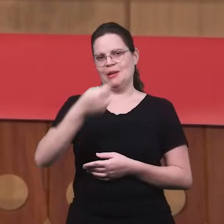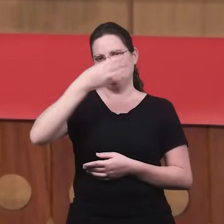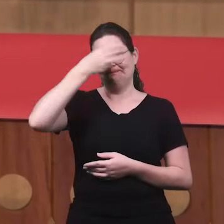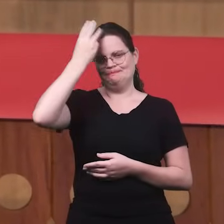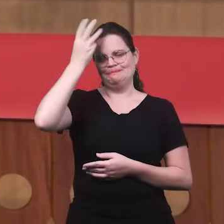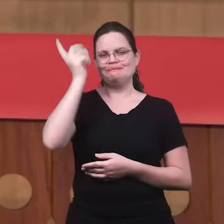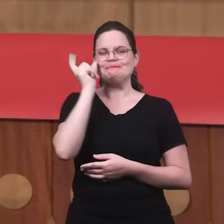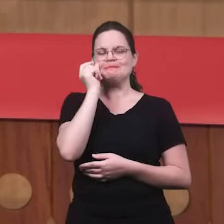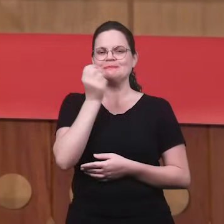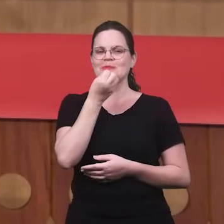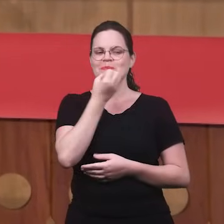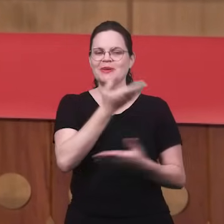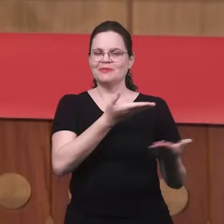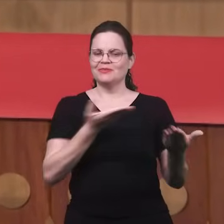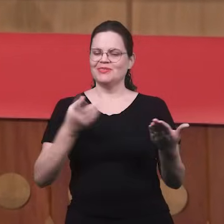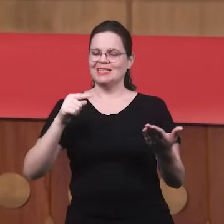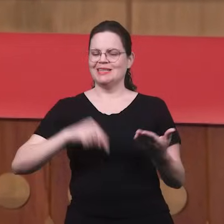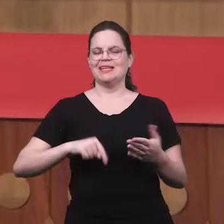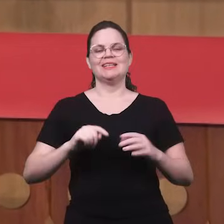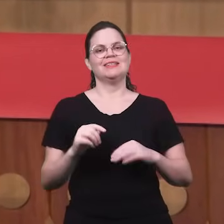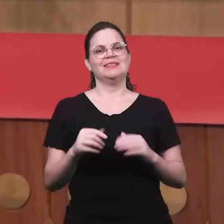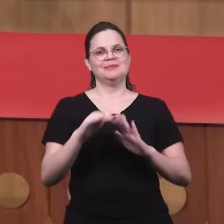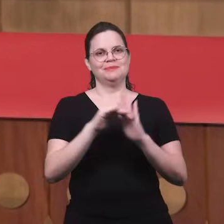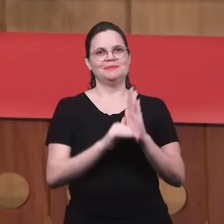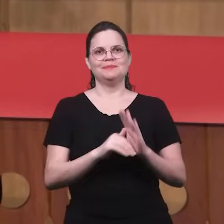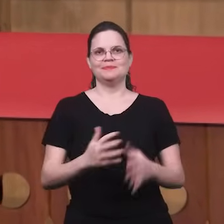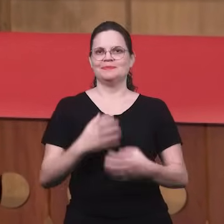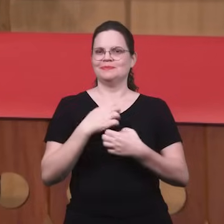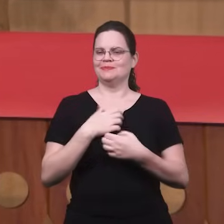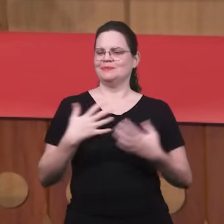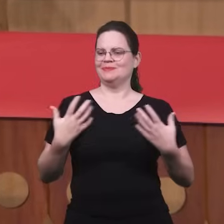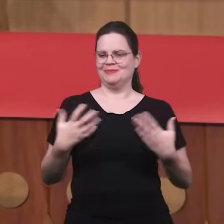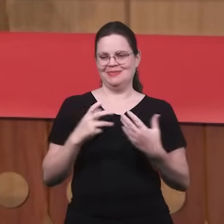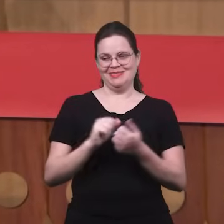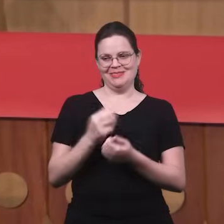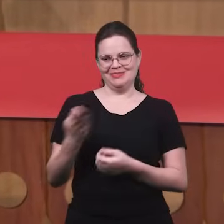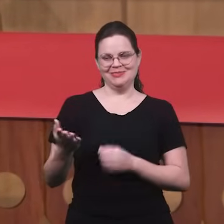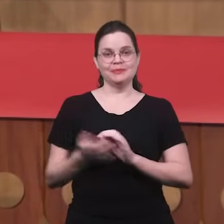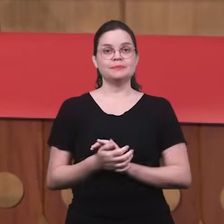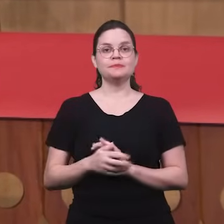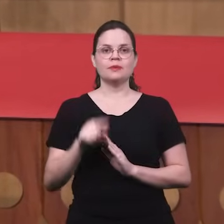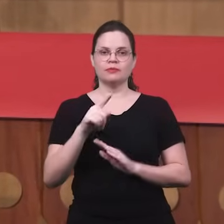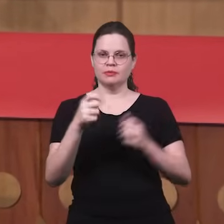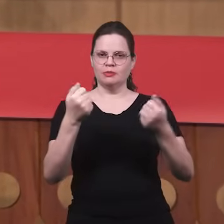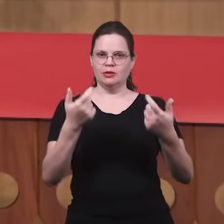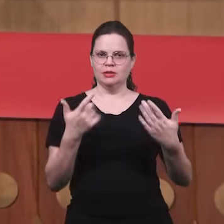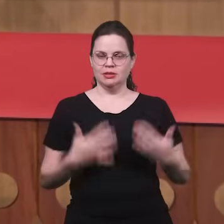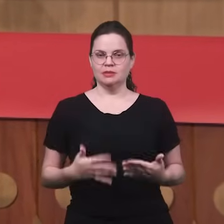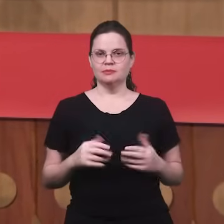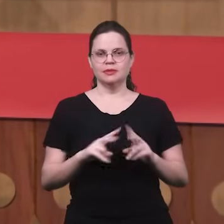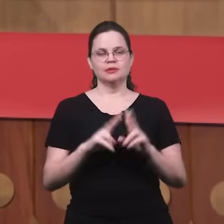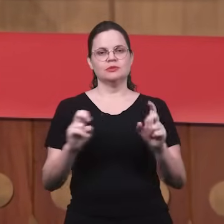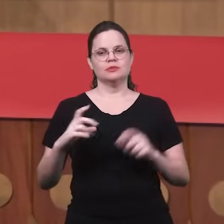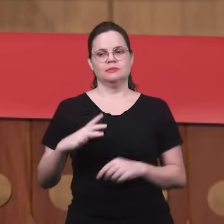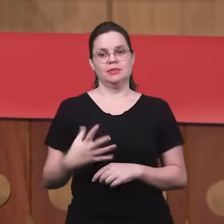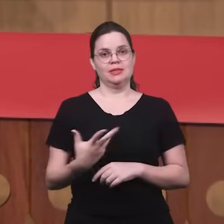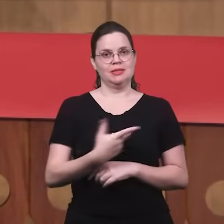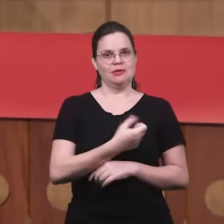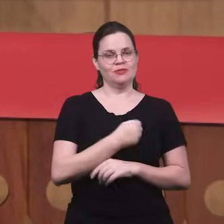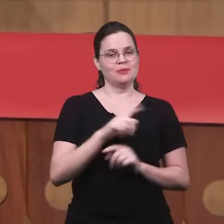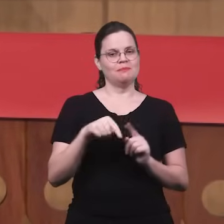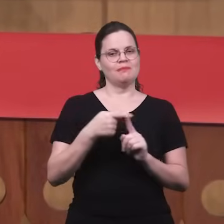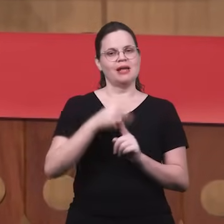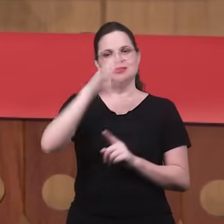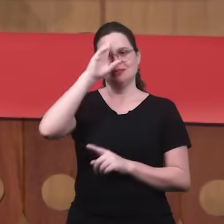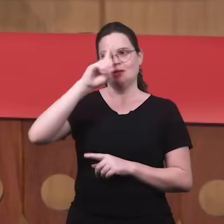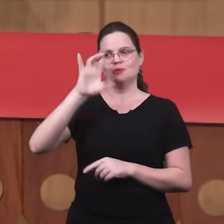Senhor, Gilberto. Uma alegria estar aqui junto contigo. E nós gostaríamos que o senhor falasse um pouco sobre salvação e o